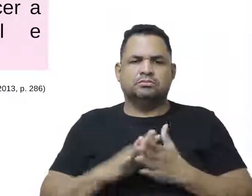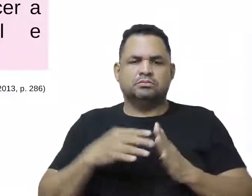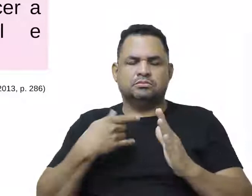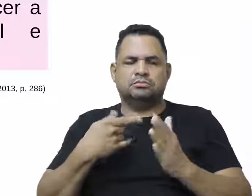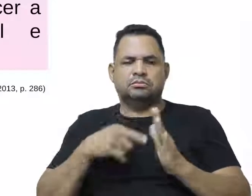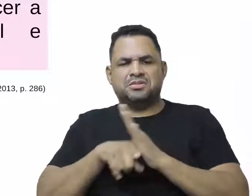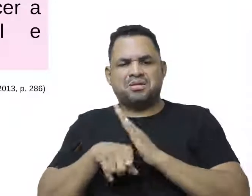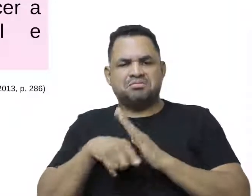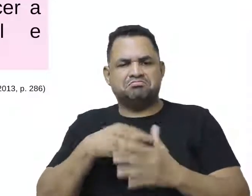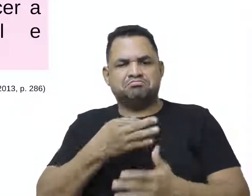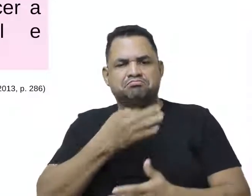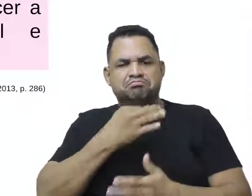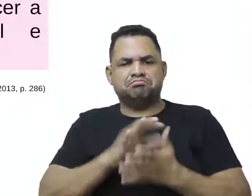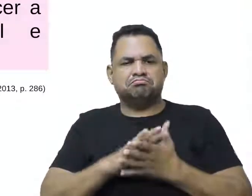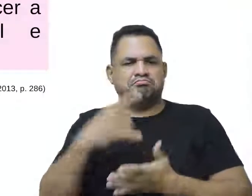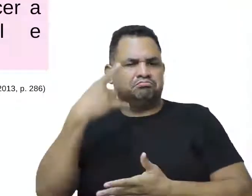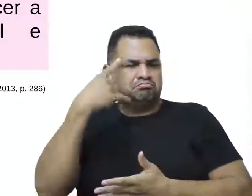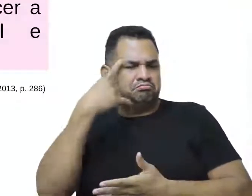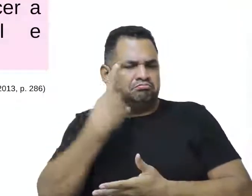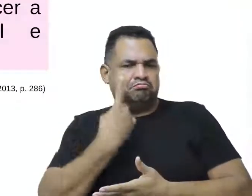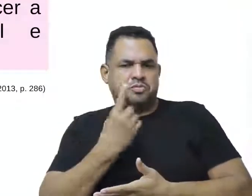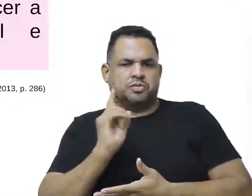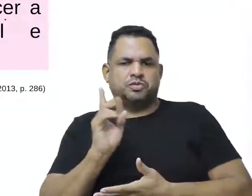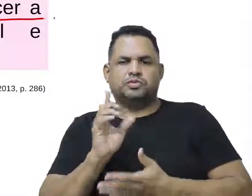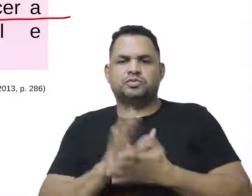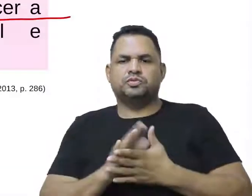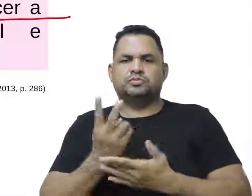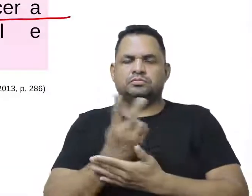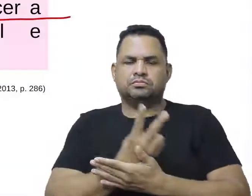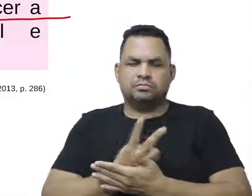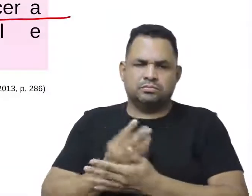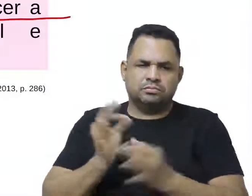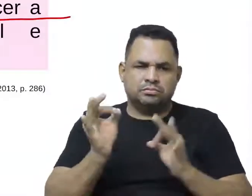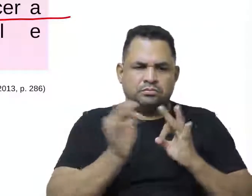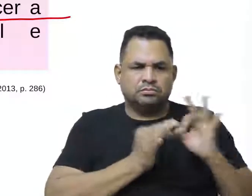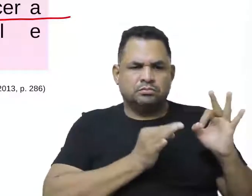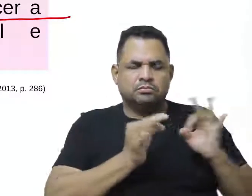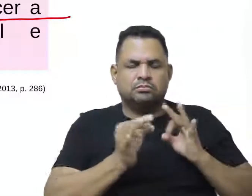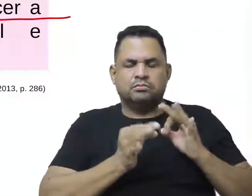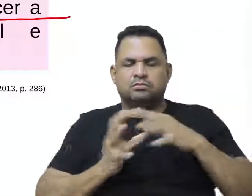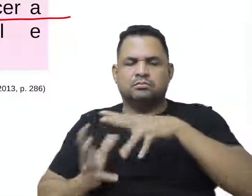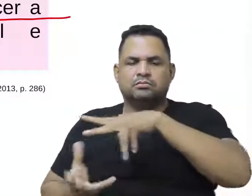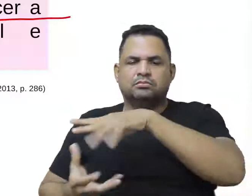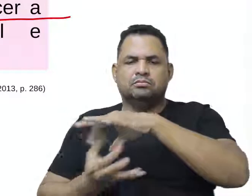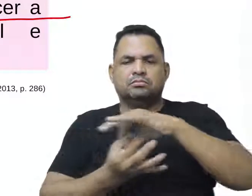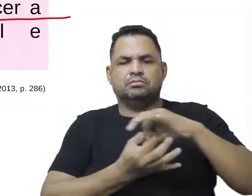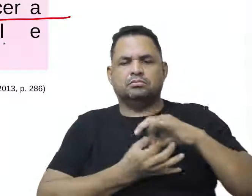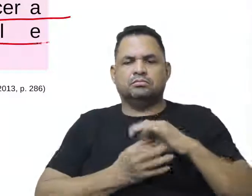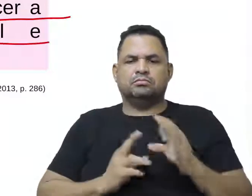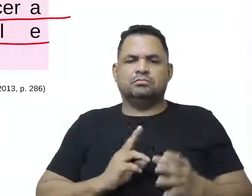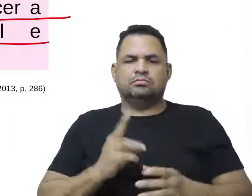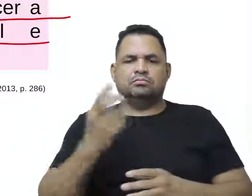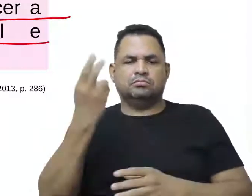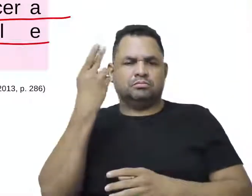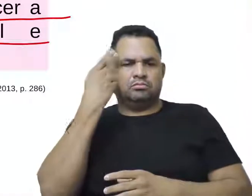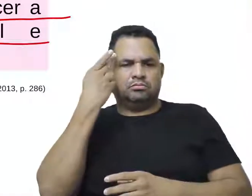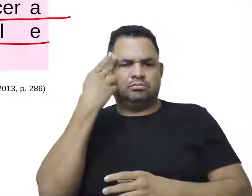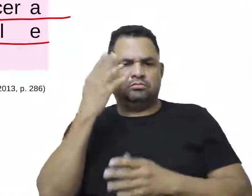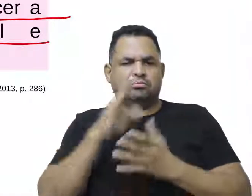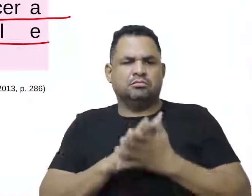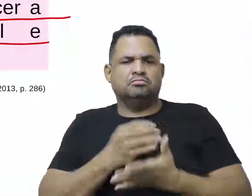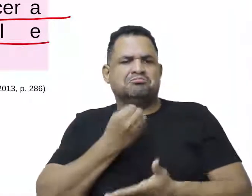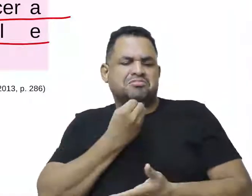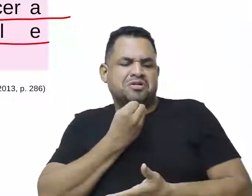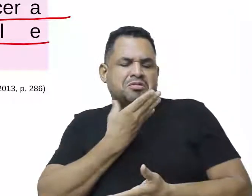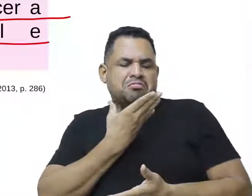esse questionamento o pensamento único existe um pensamento único que procura estabelecer a globalização como um processo